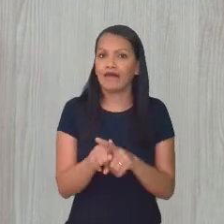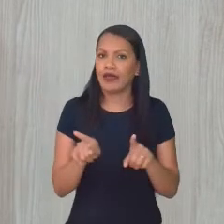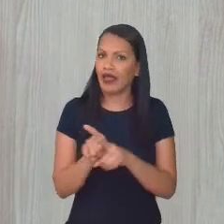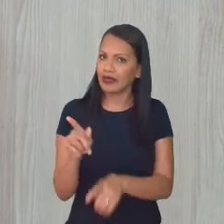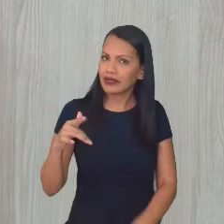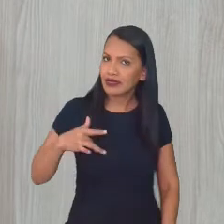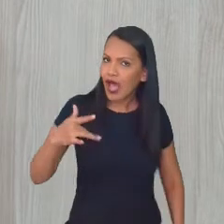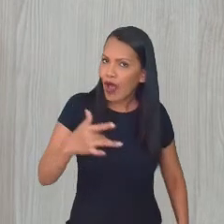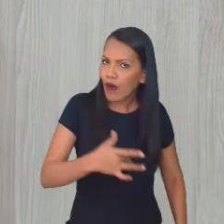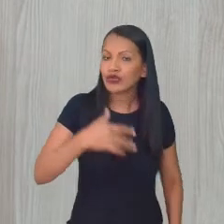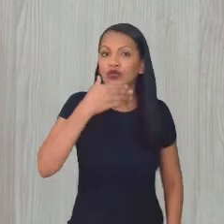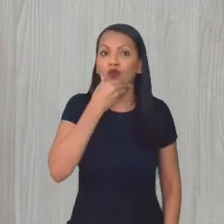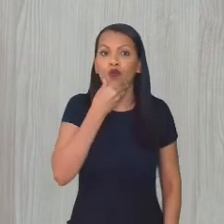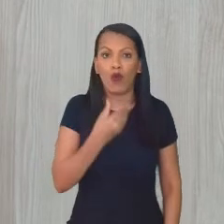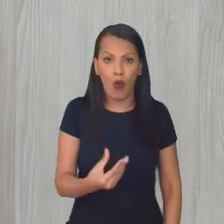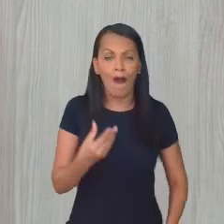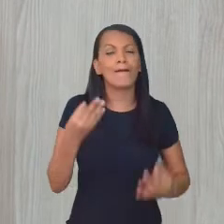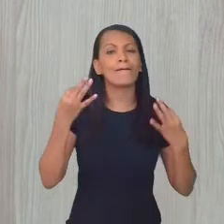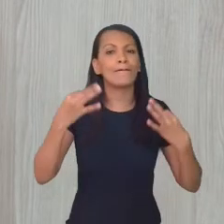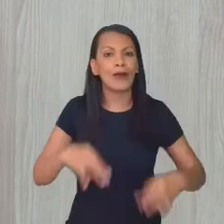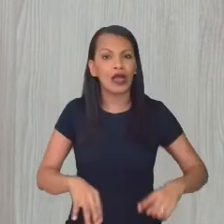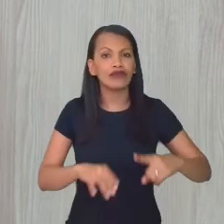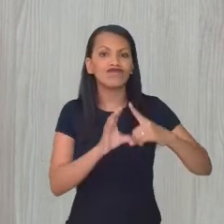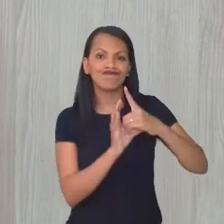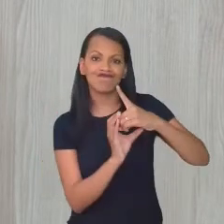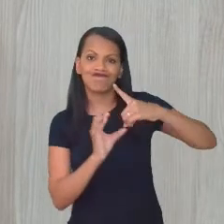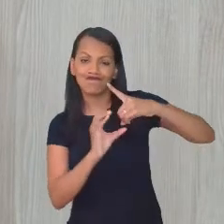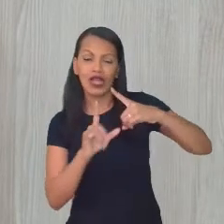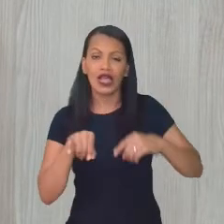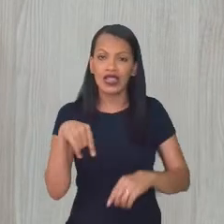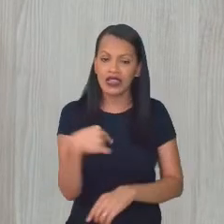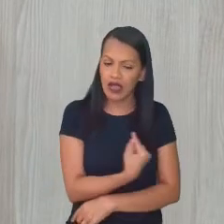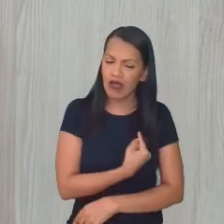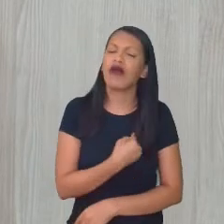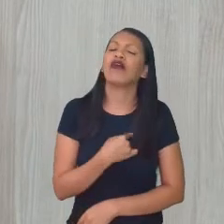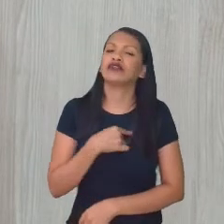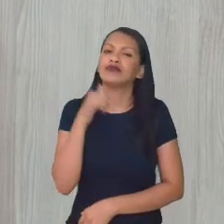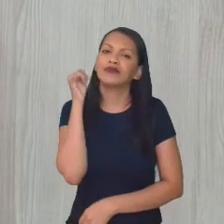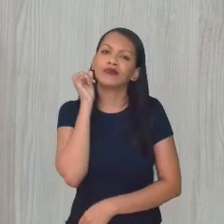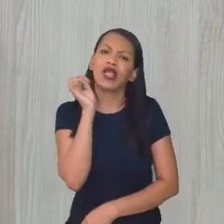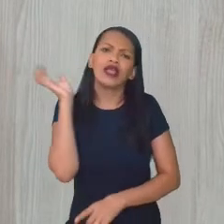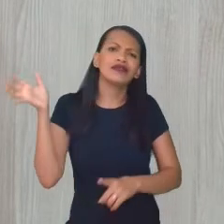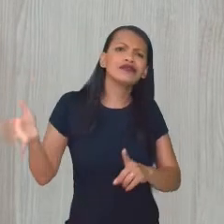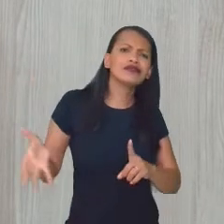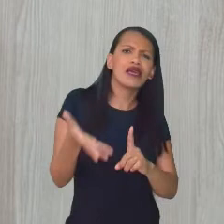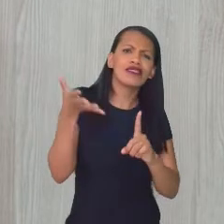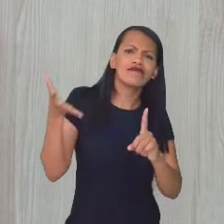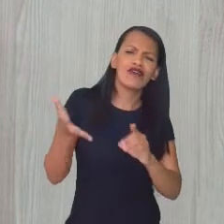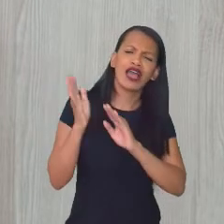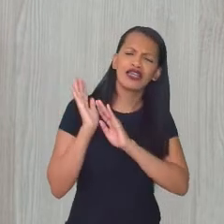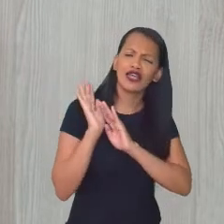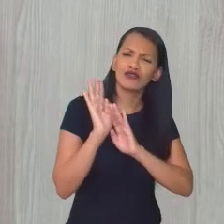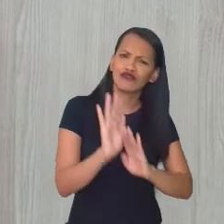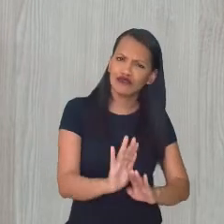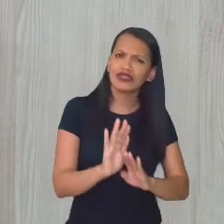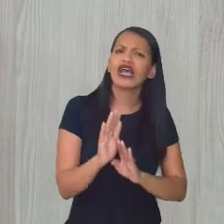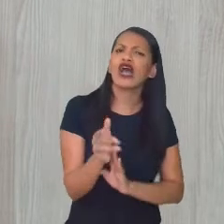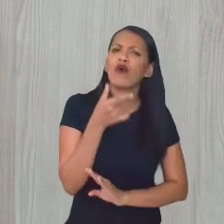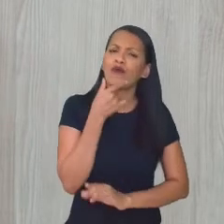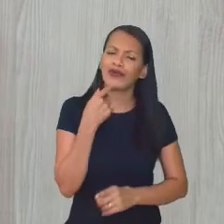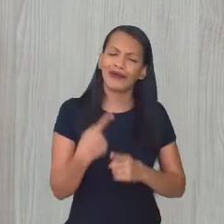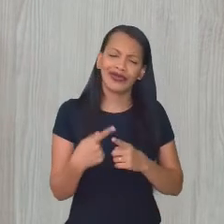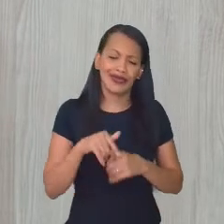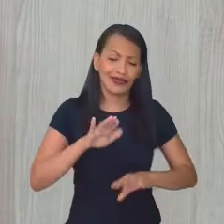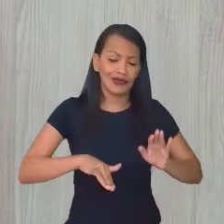né? A questão da saúde do homem, onde nós enquanto mulheres temos que incentivar, porque alguns homens costumam não procurar